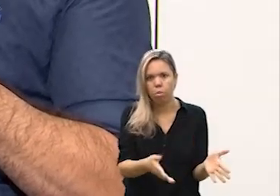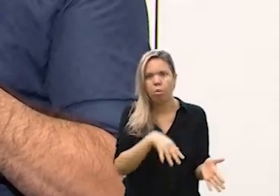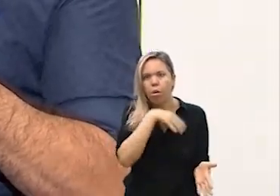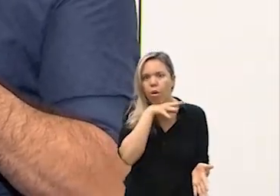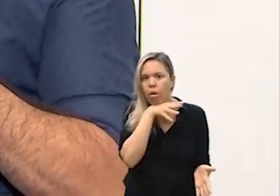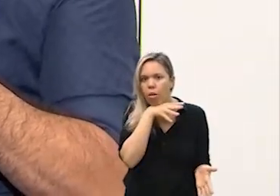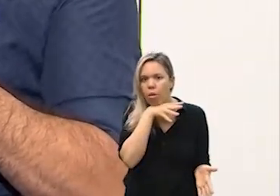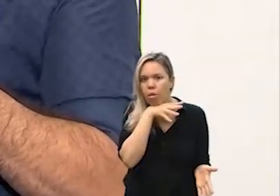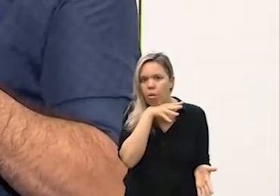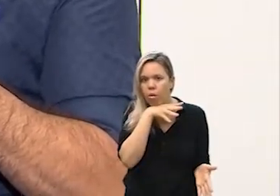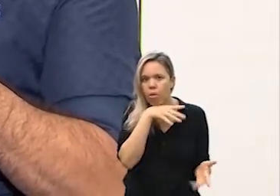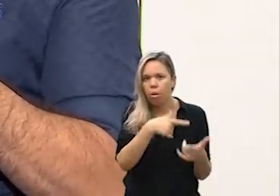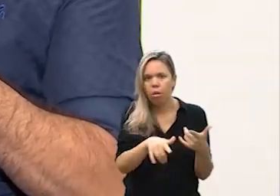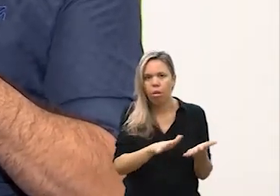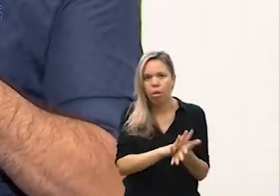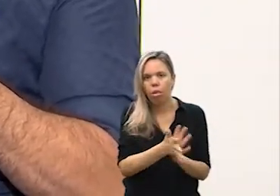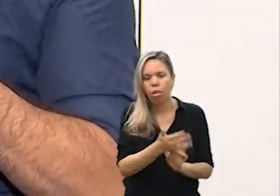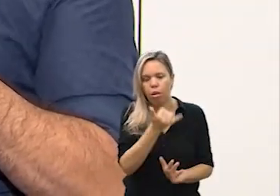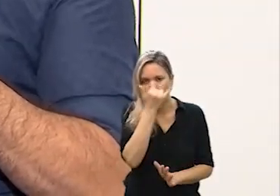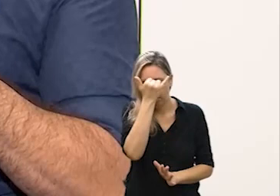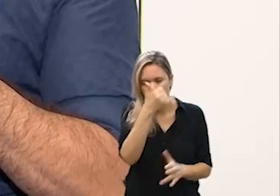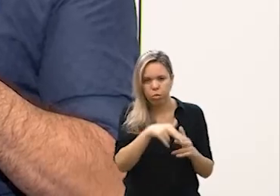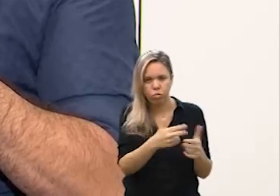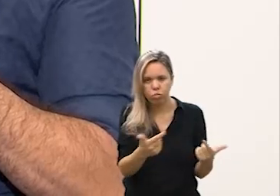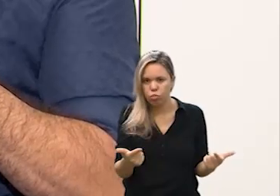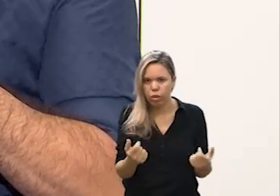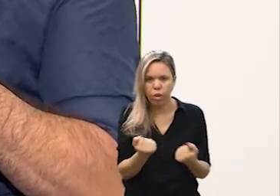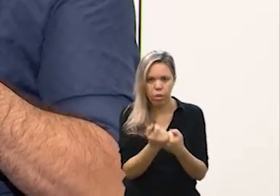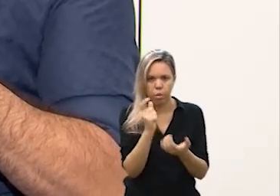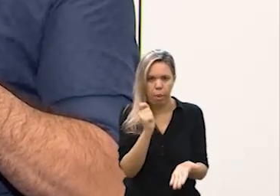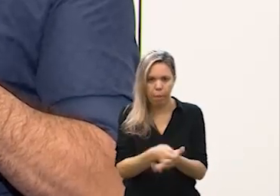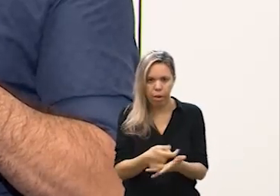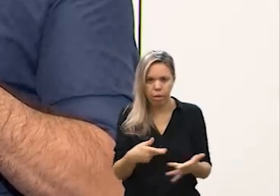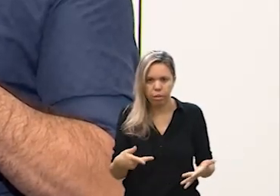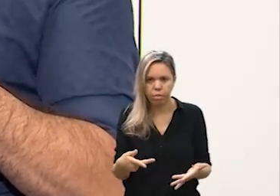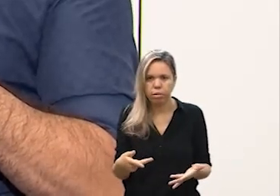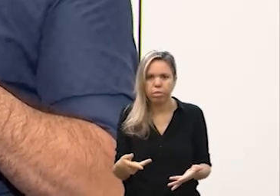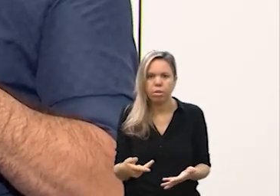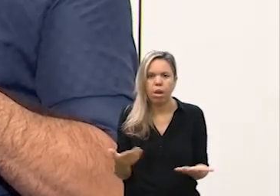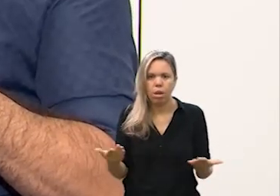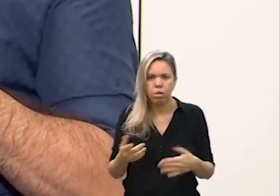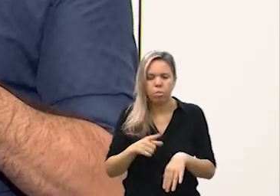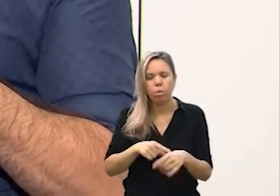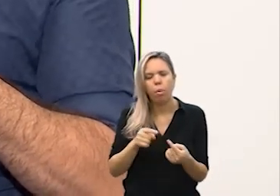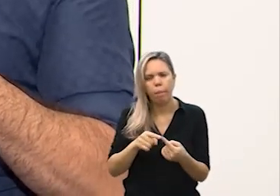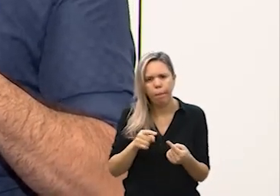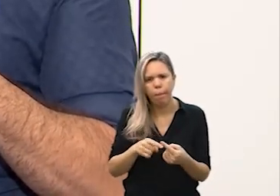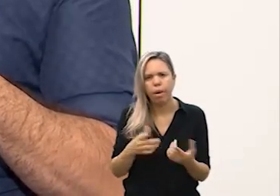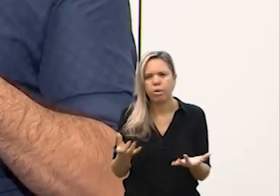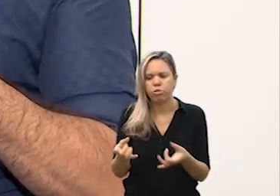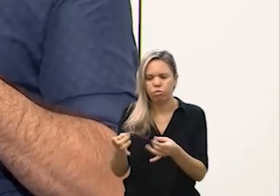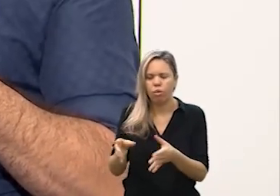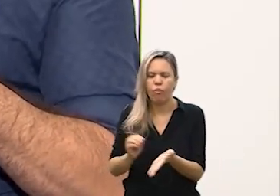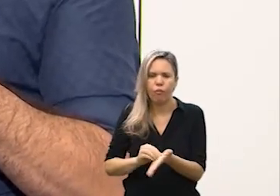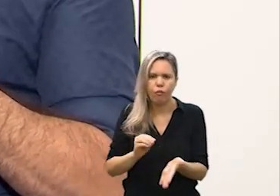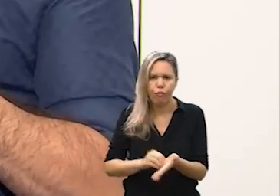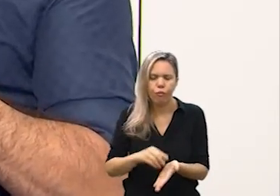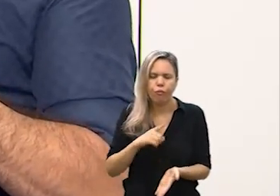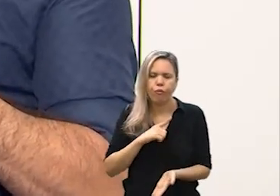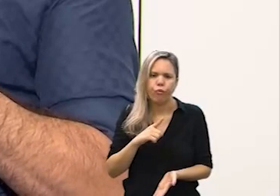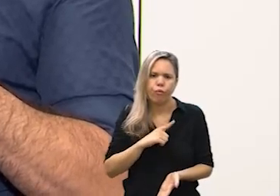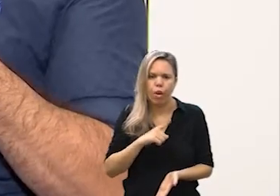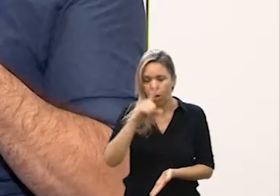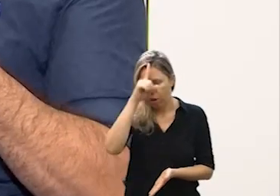condições financeiras. É o desamparo nesse sentido e a falta de ter um hospital público para poder levar aí os